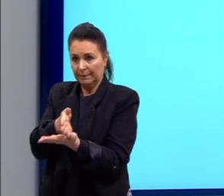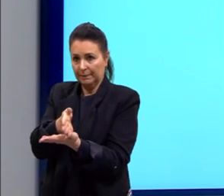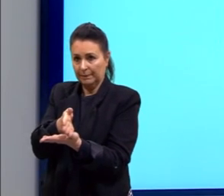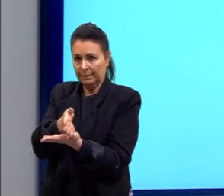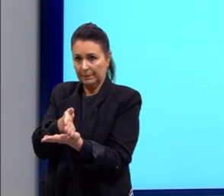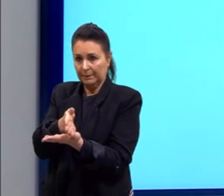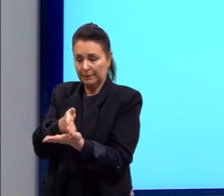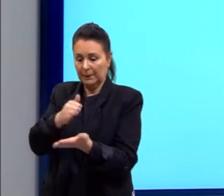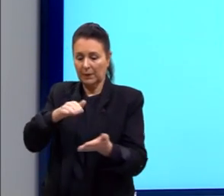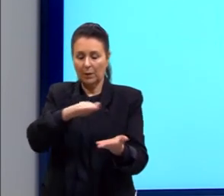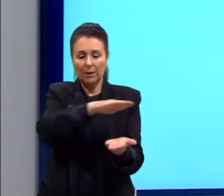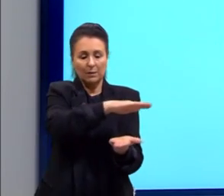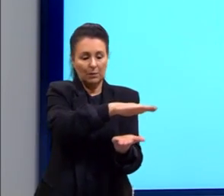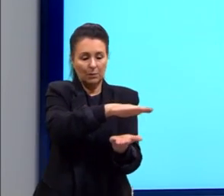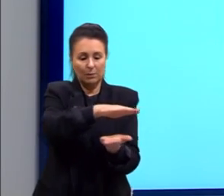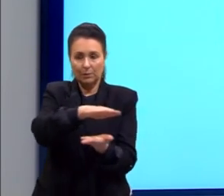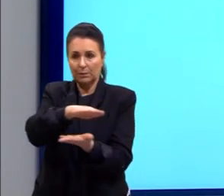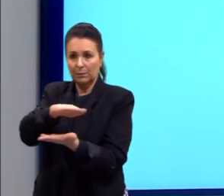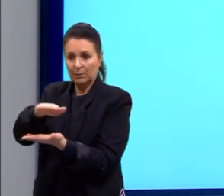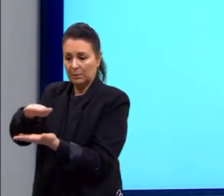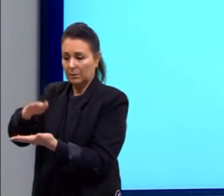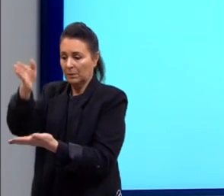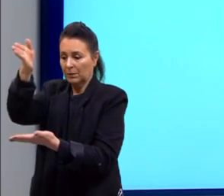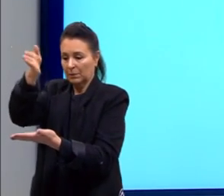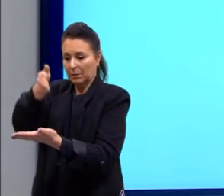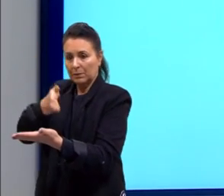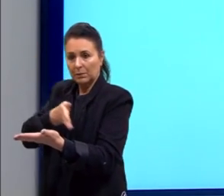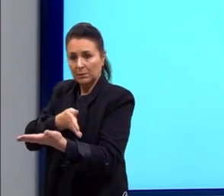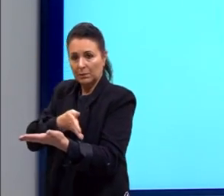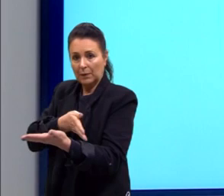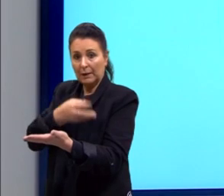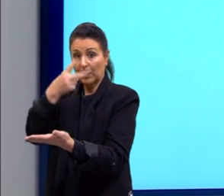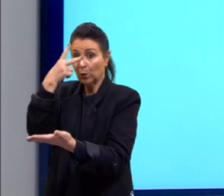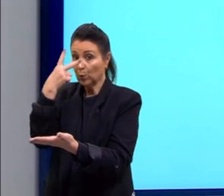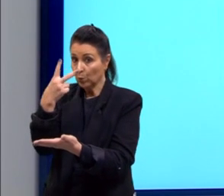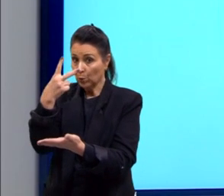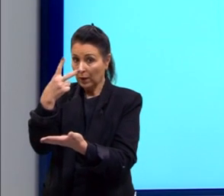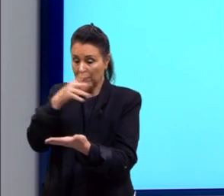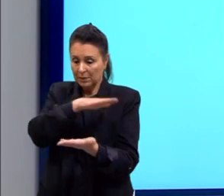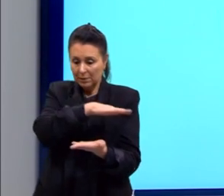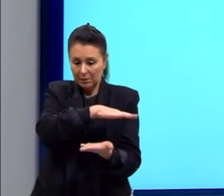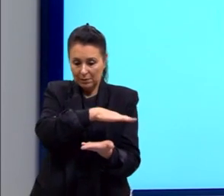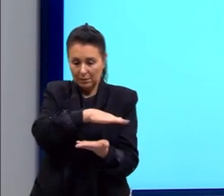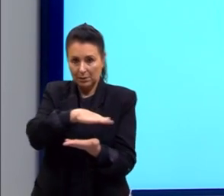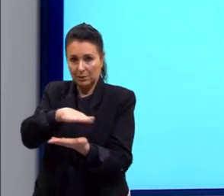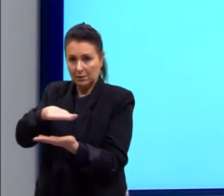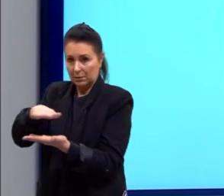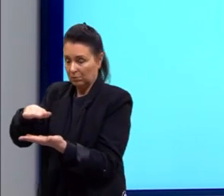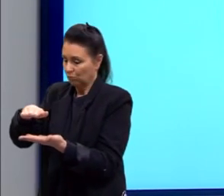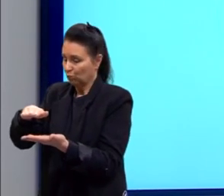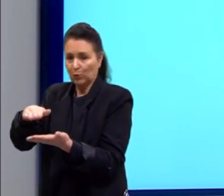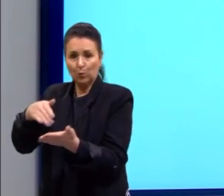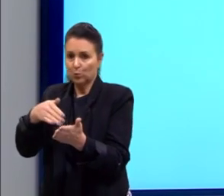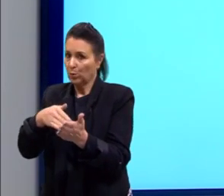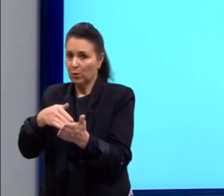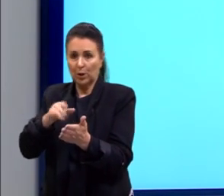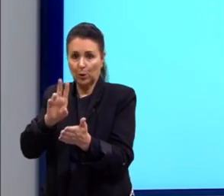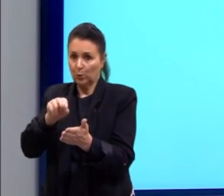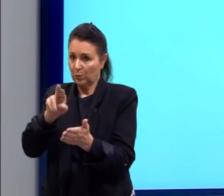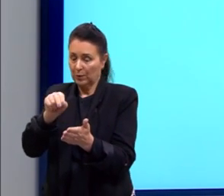as retas transversais partem de duas retas paralelas portanto que não se cruzam